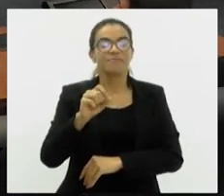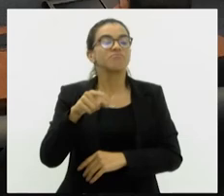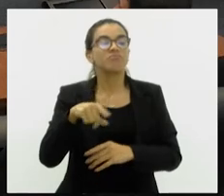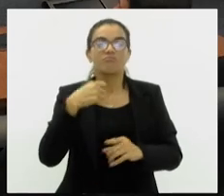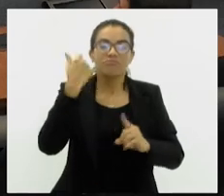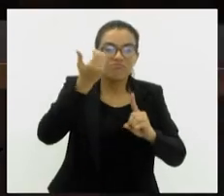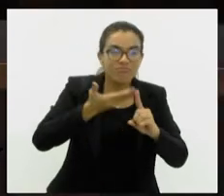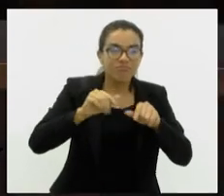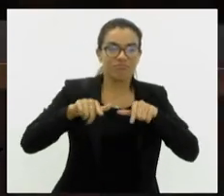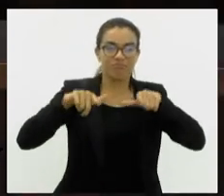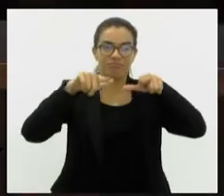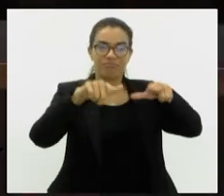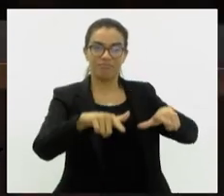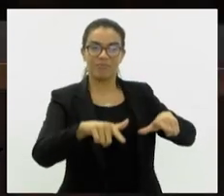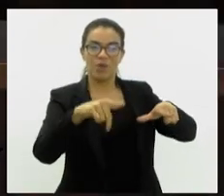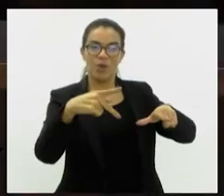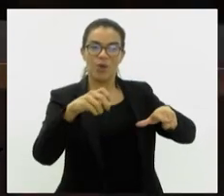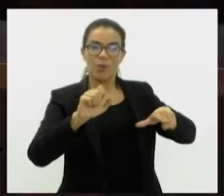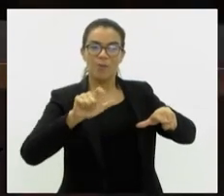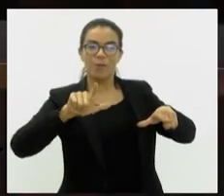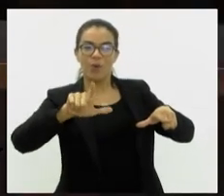concede o diploma Paul Singer à